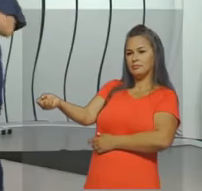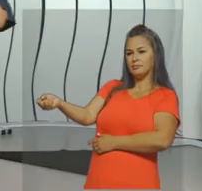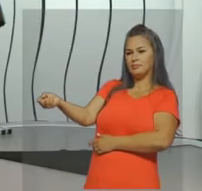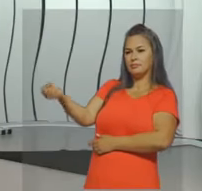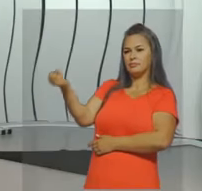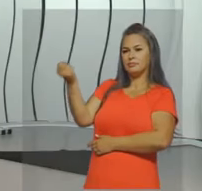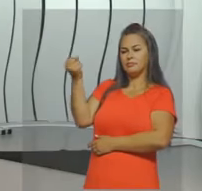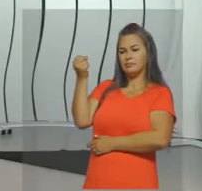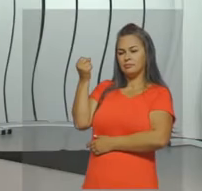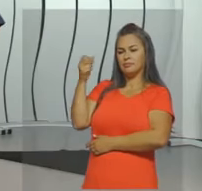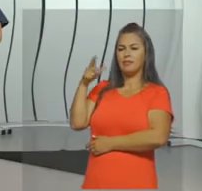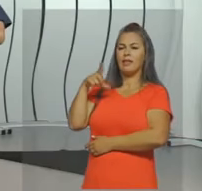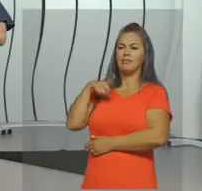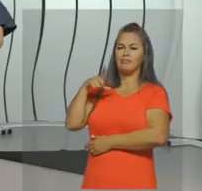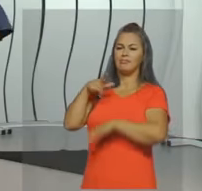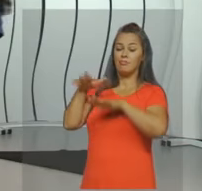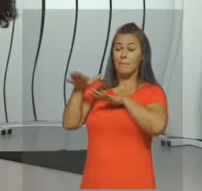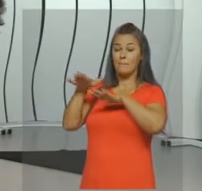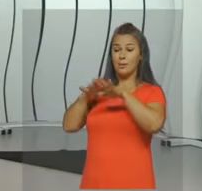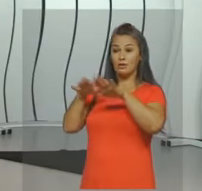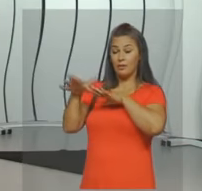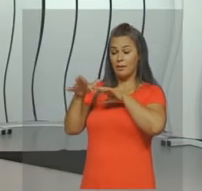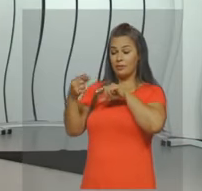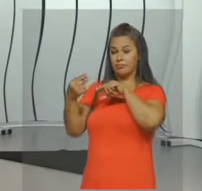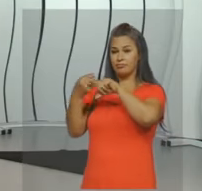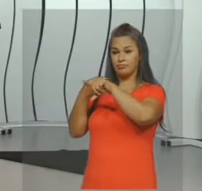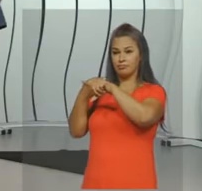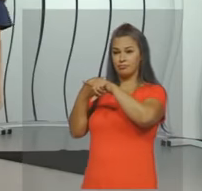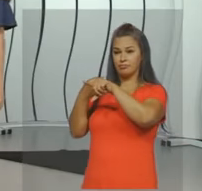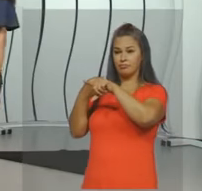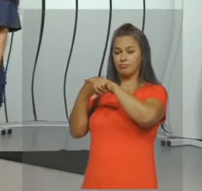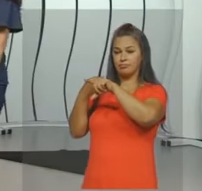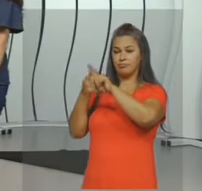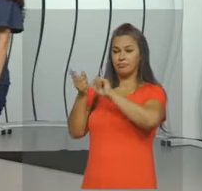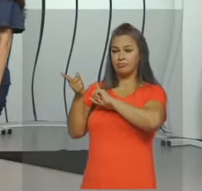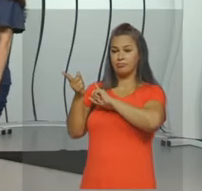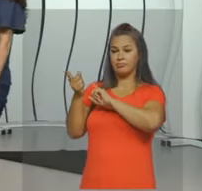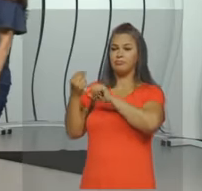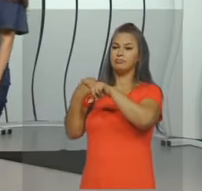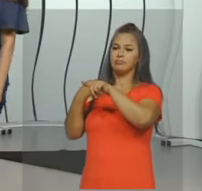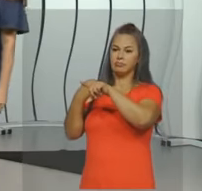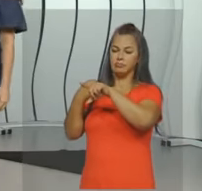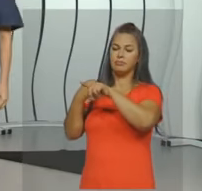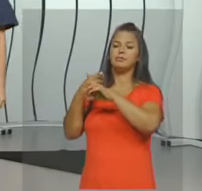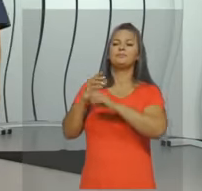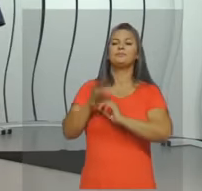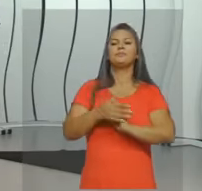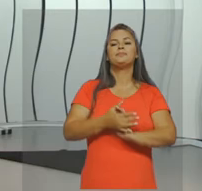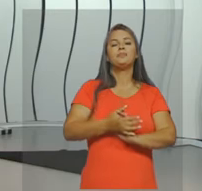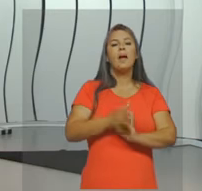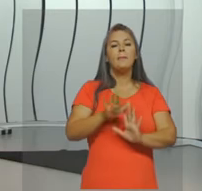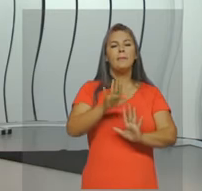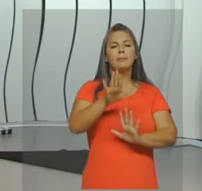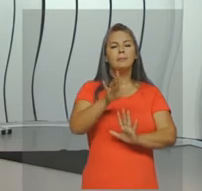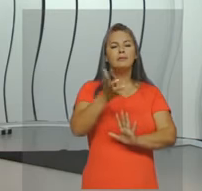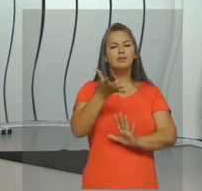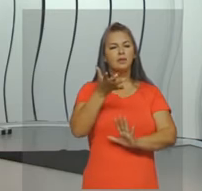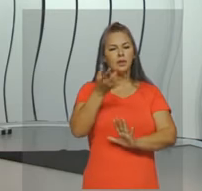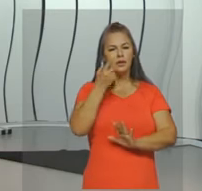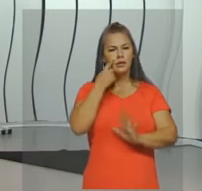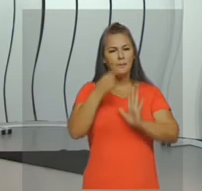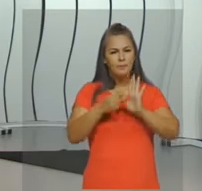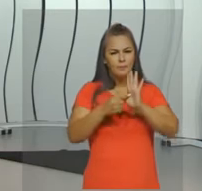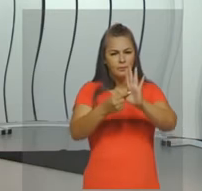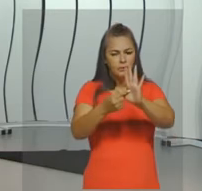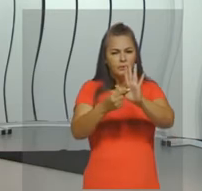Então, eu vou ter aí esse movimento contrário, tá? E aí, eu queria mostrar para vocês aquelas fibras